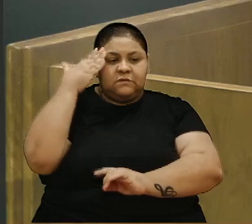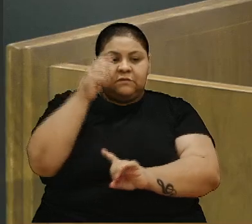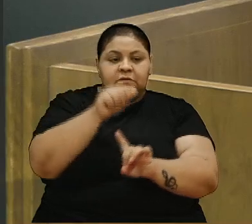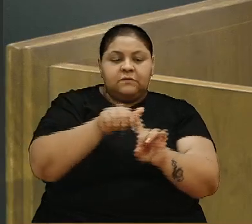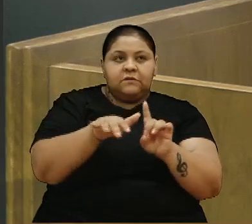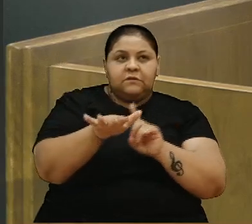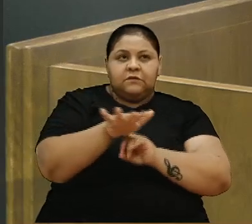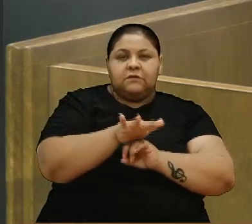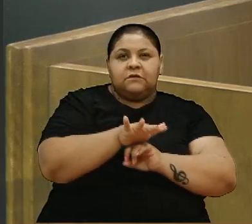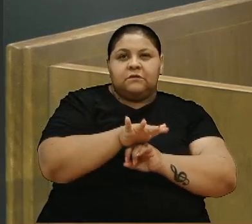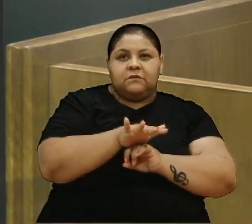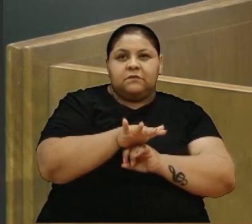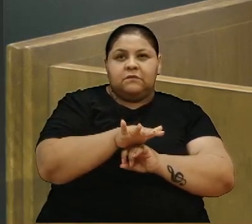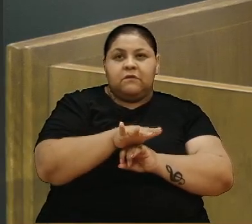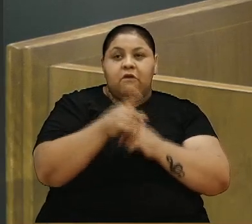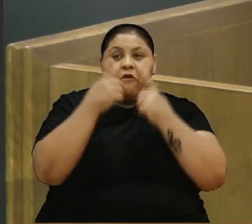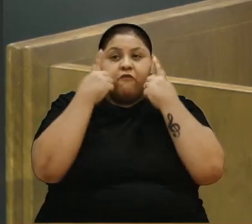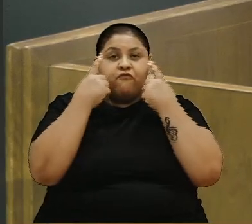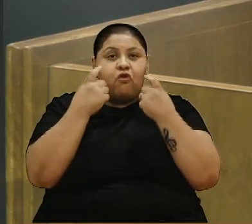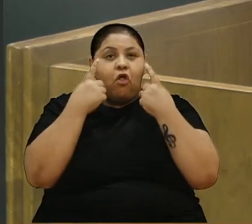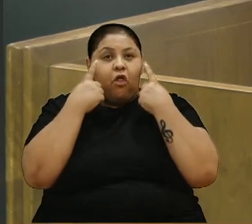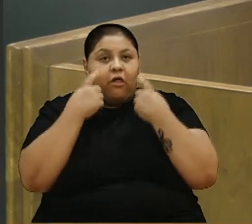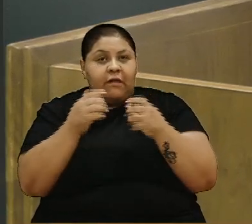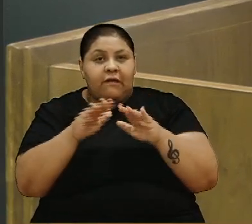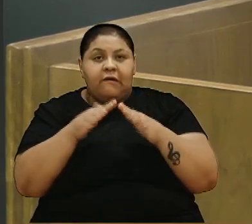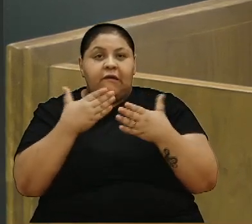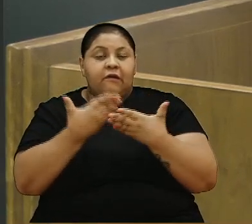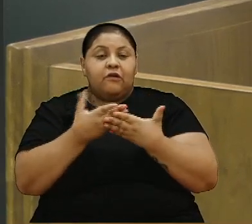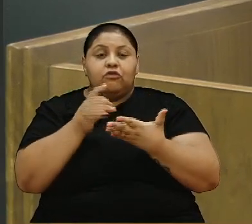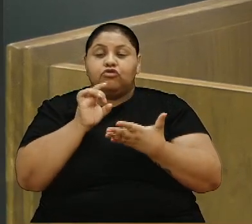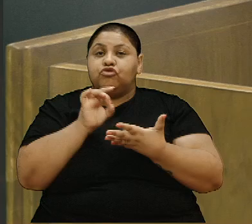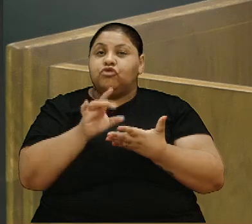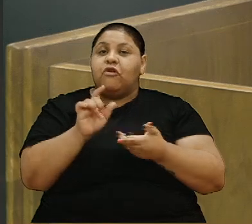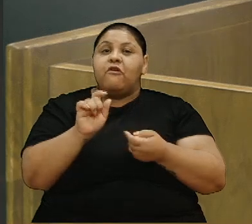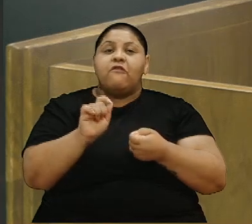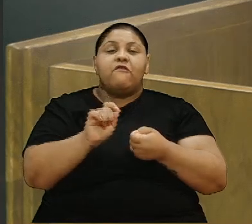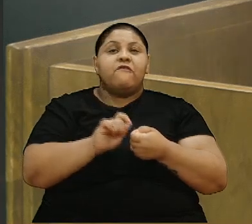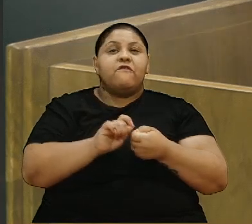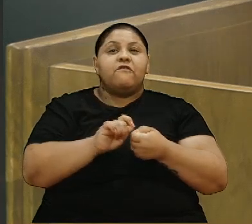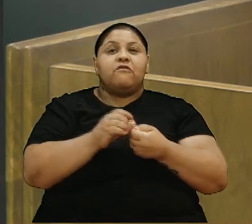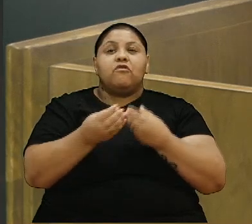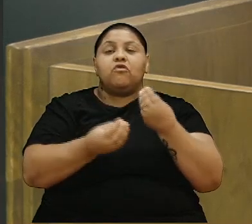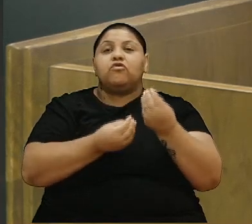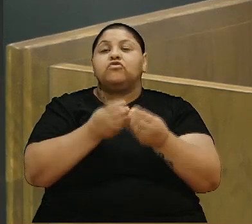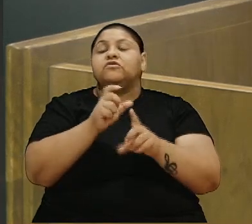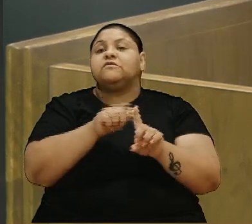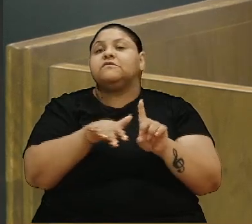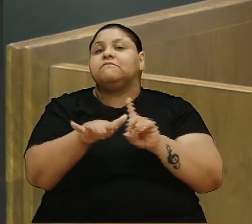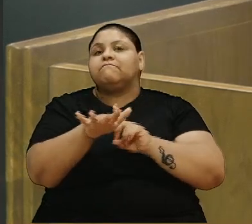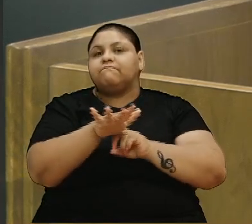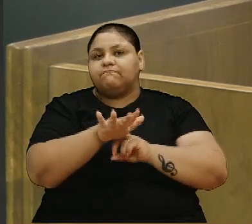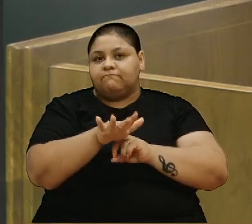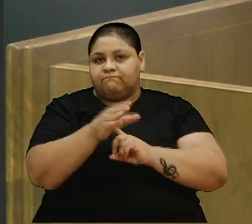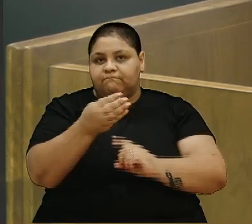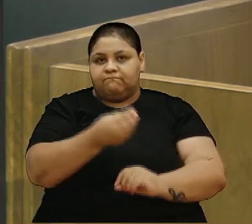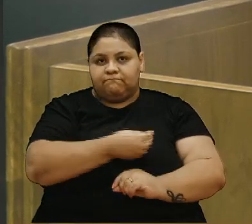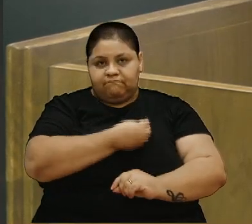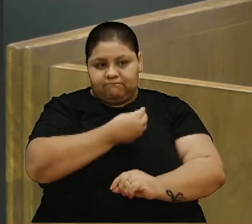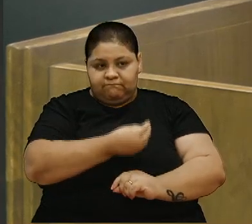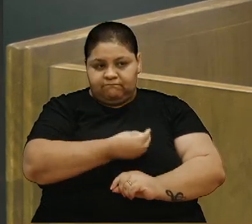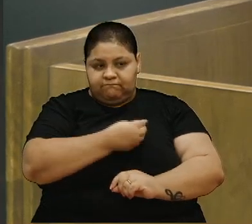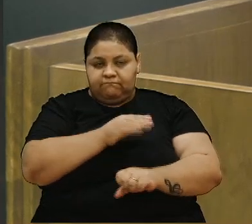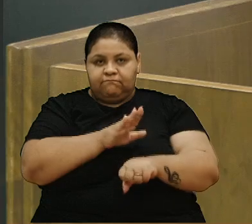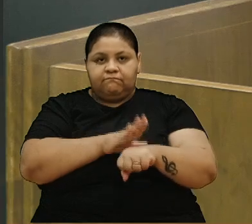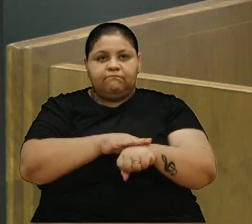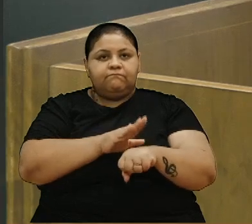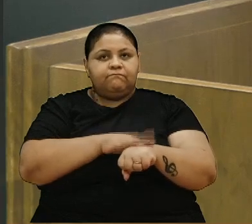sociedade está violenta, a escola só reproduz aquilo que a sociedade está vivendo. Um momento